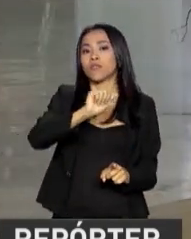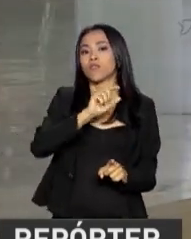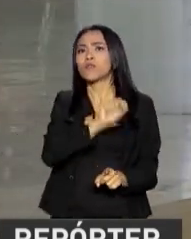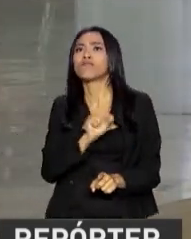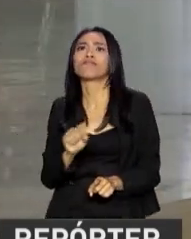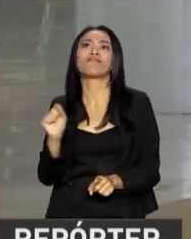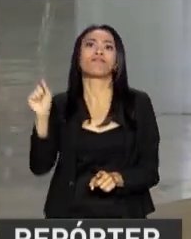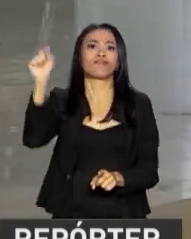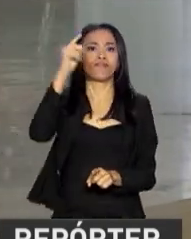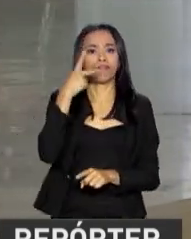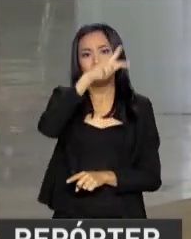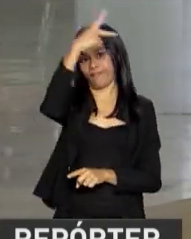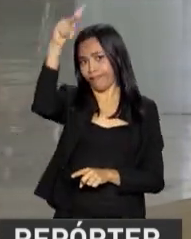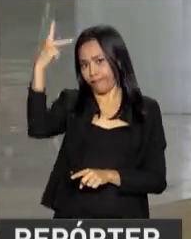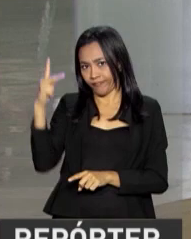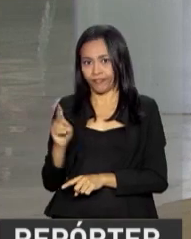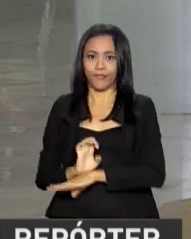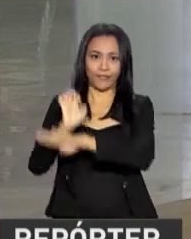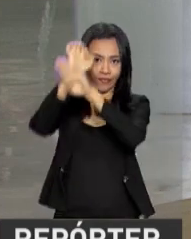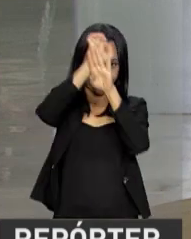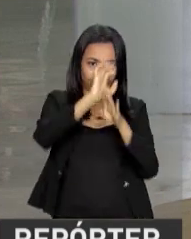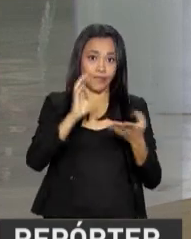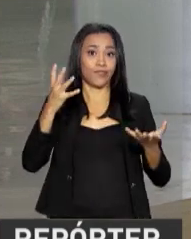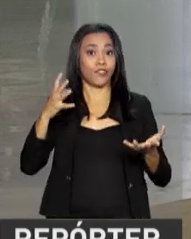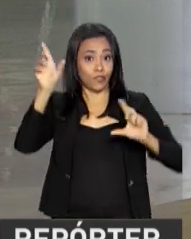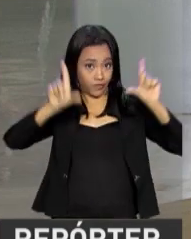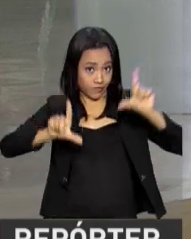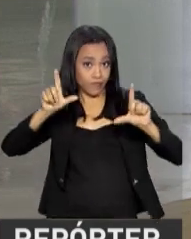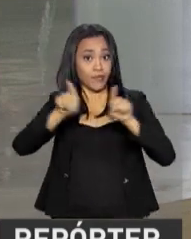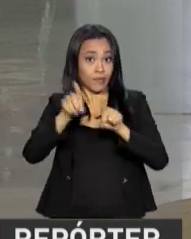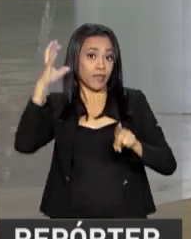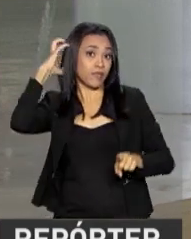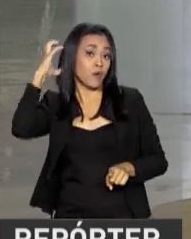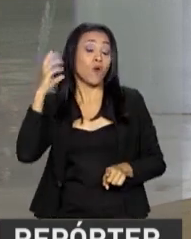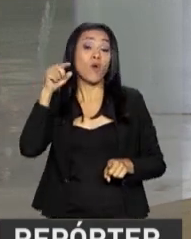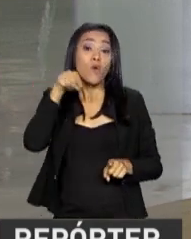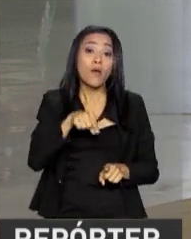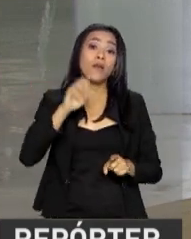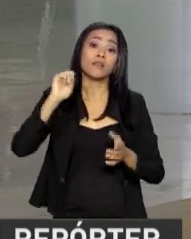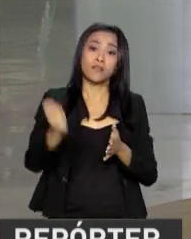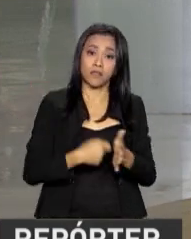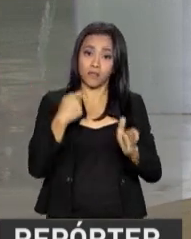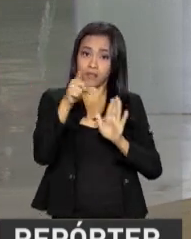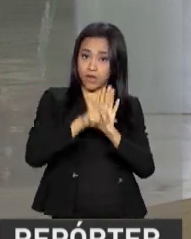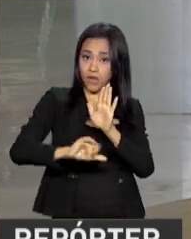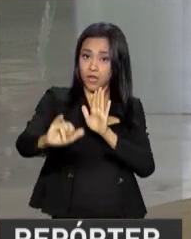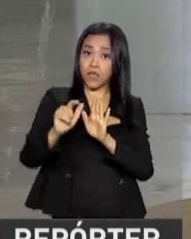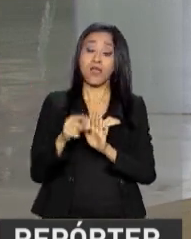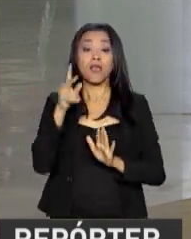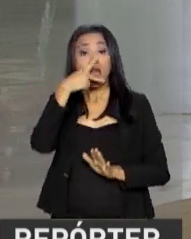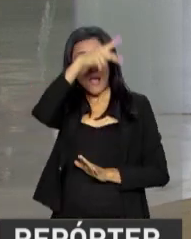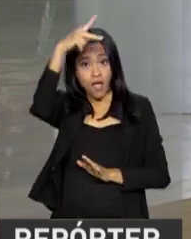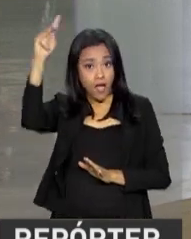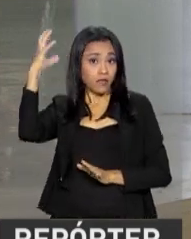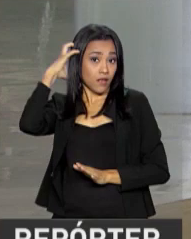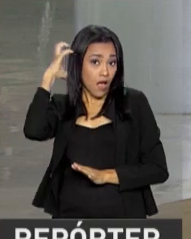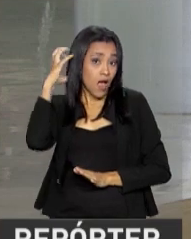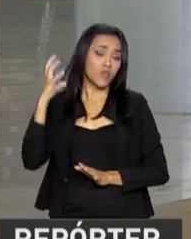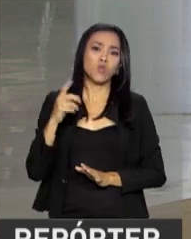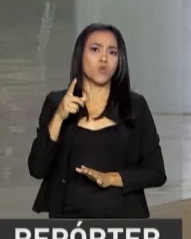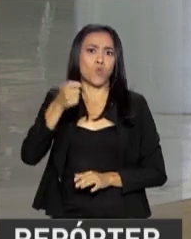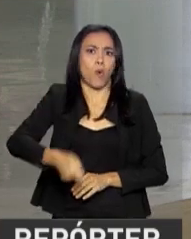de rádio e televisão bom com a sanção desta lei as emissoras deixam de ser obrigadas a